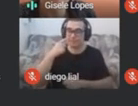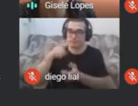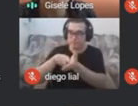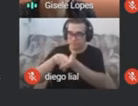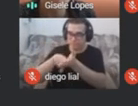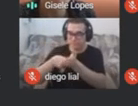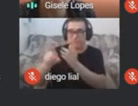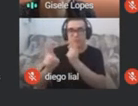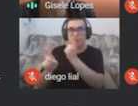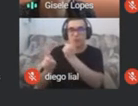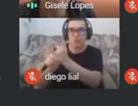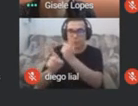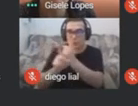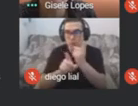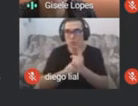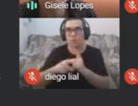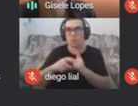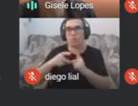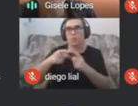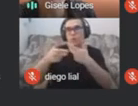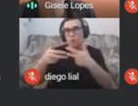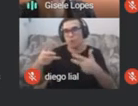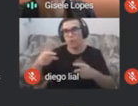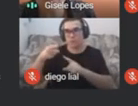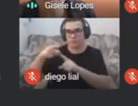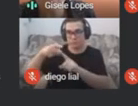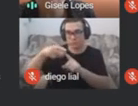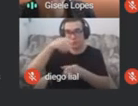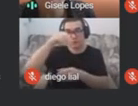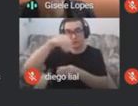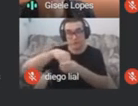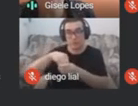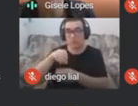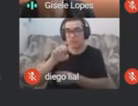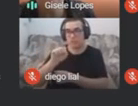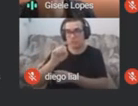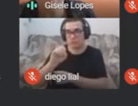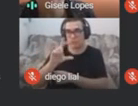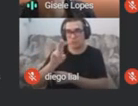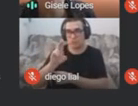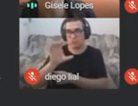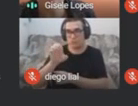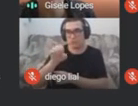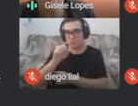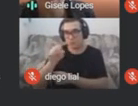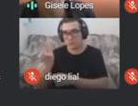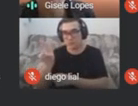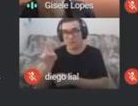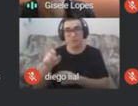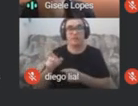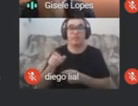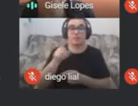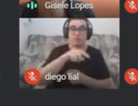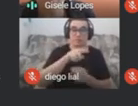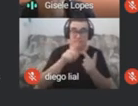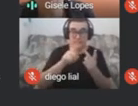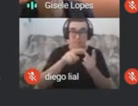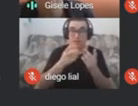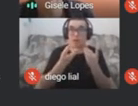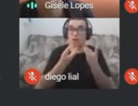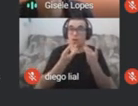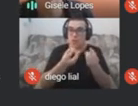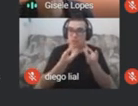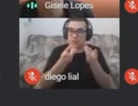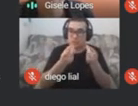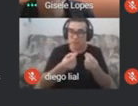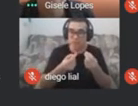identificamos espécies em soluções, e a parte quantitativa, em que nós analisamos quantidade ou concentração